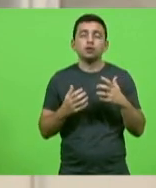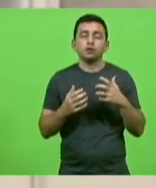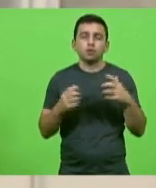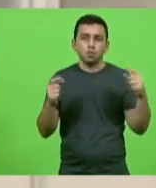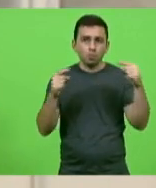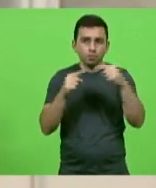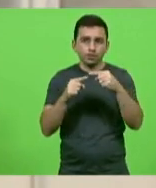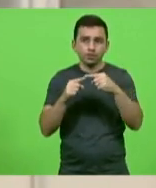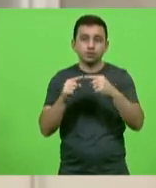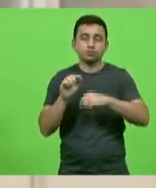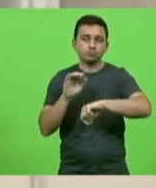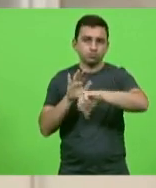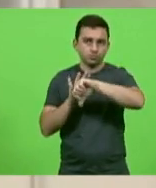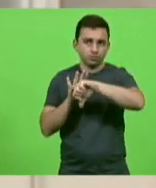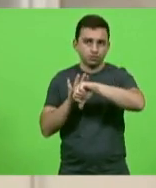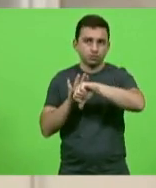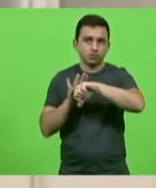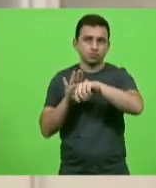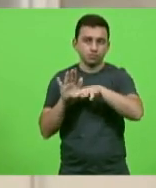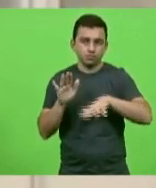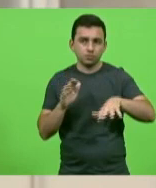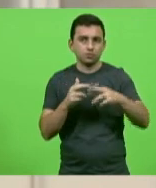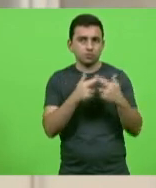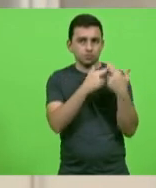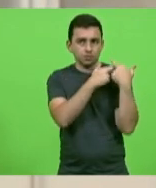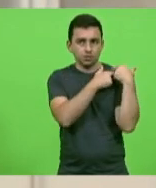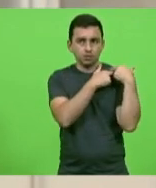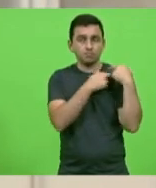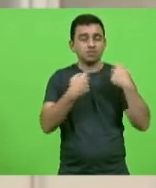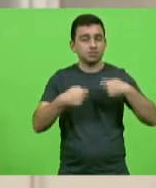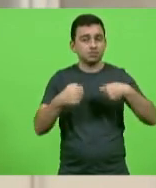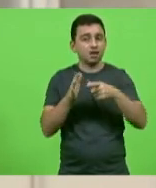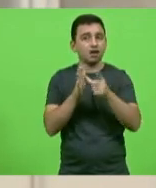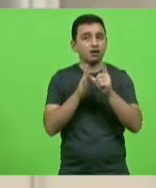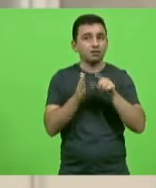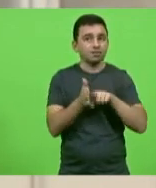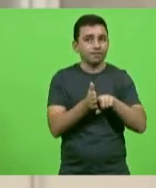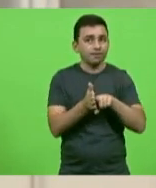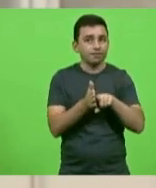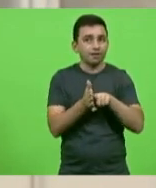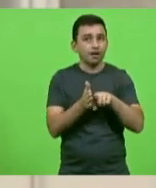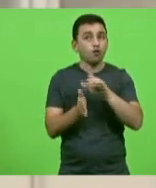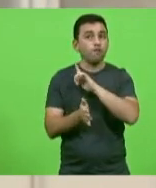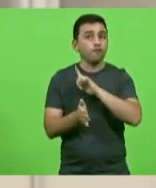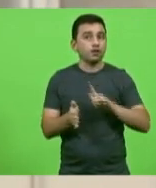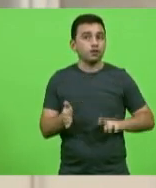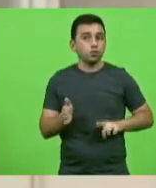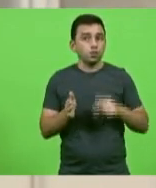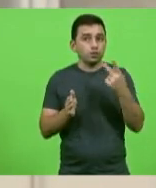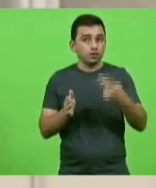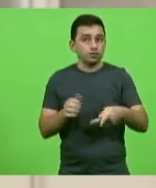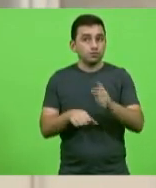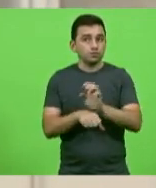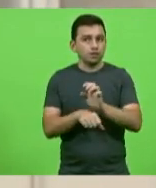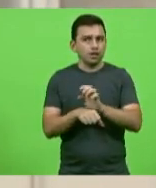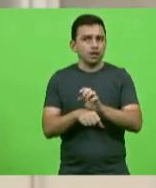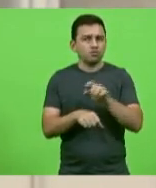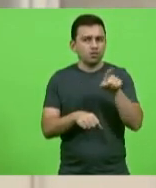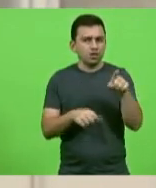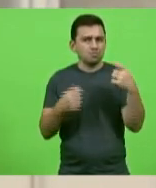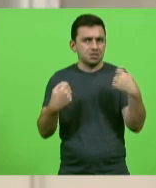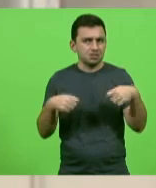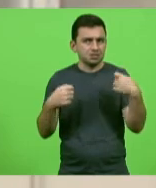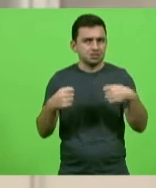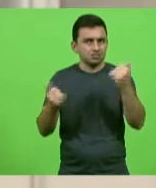crime de responsabilidade em questão é necessário analisar se o governador do Estado tinha o